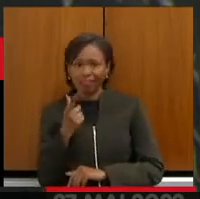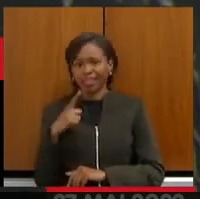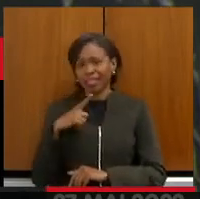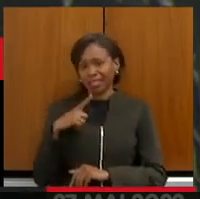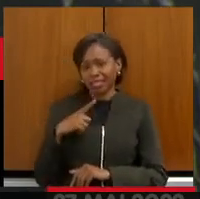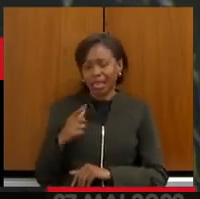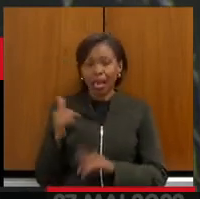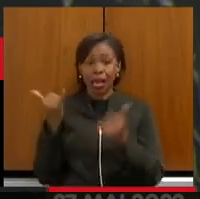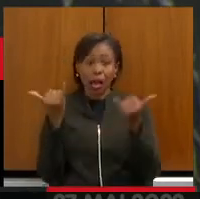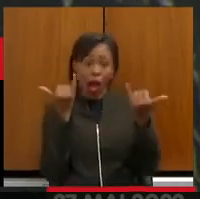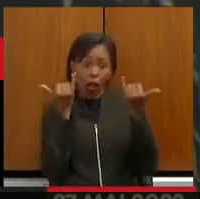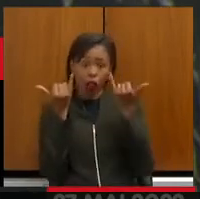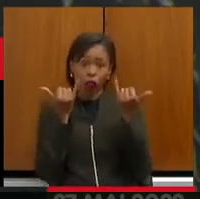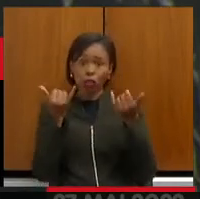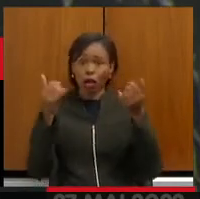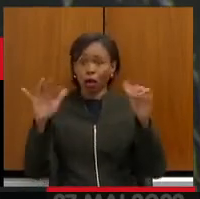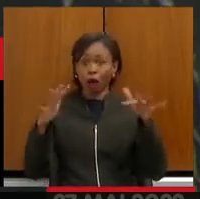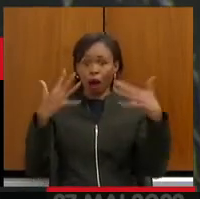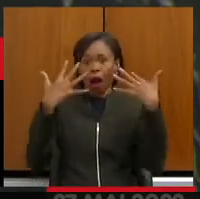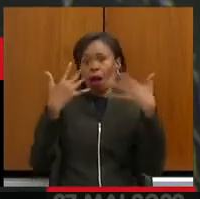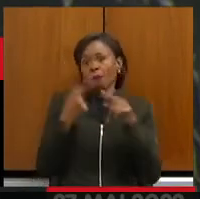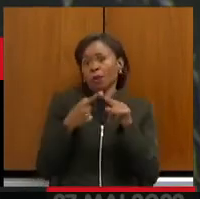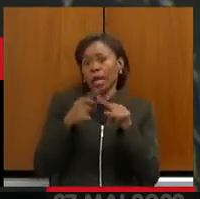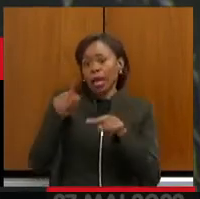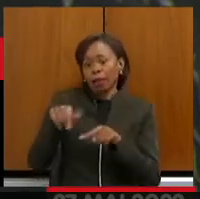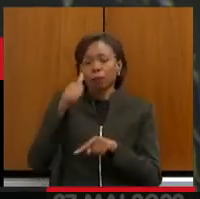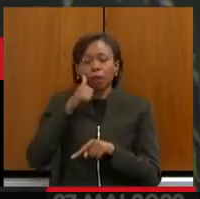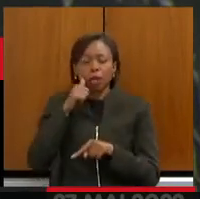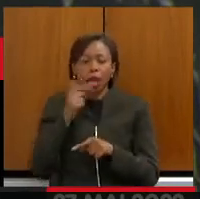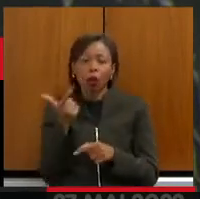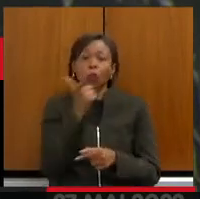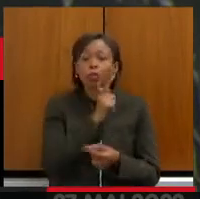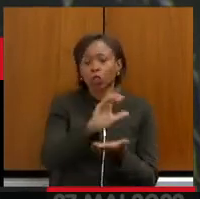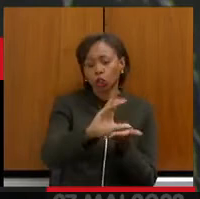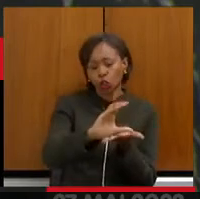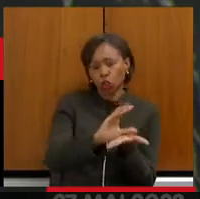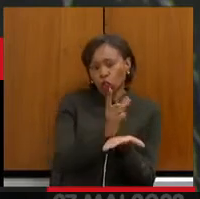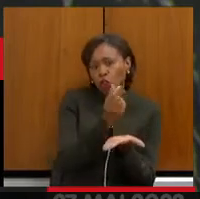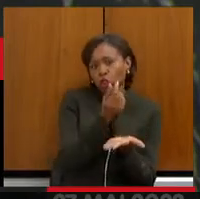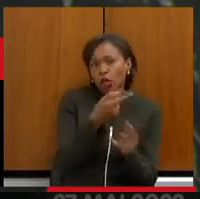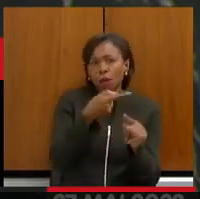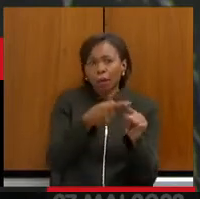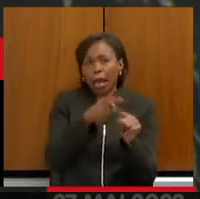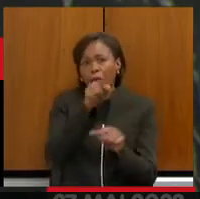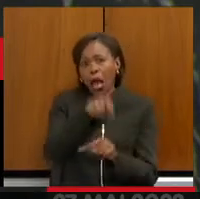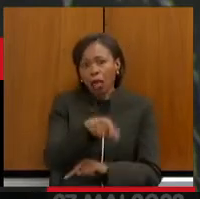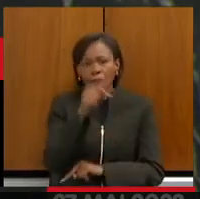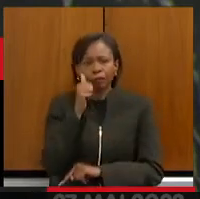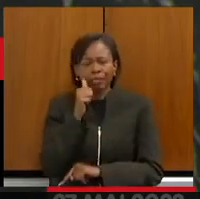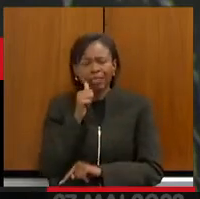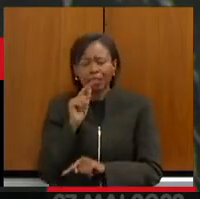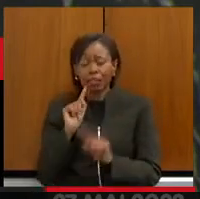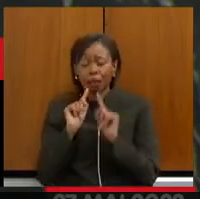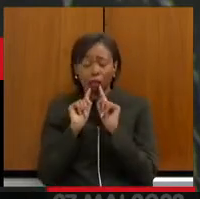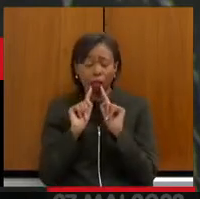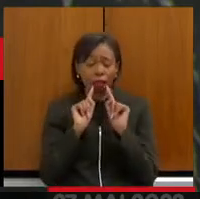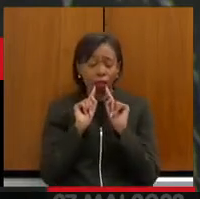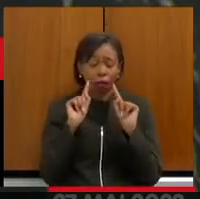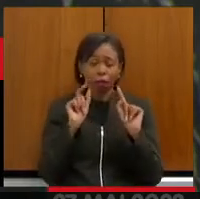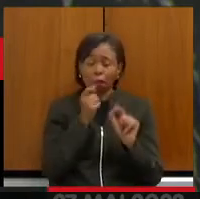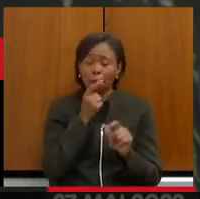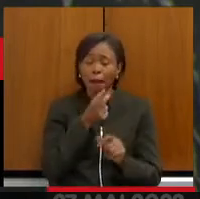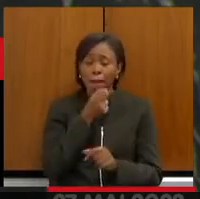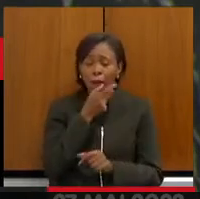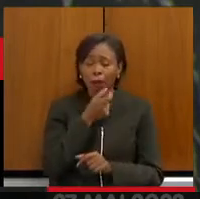a mulher a conseguiu o patrocinador porque é mulher então para uma mulher chegar aonde